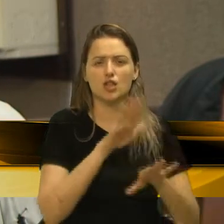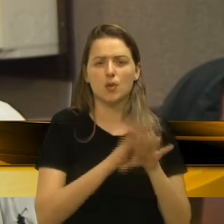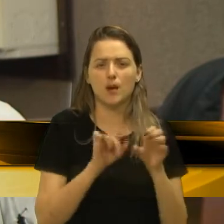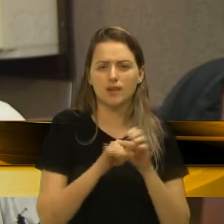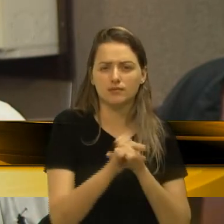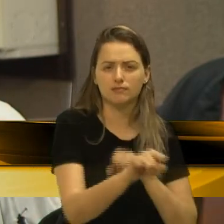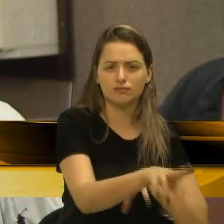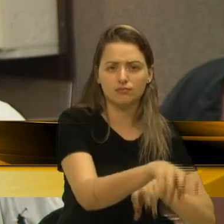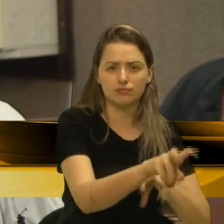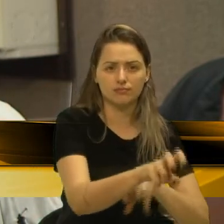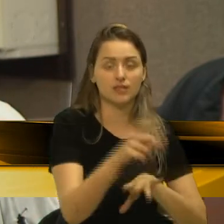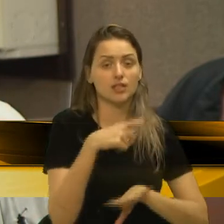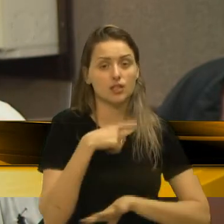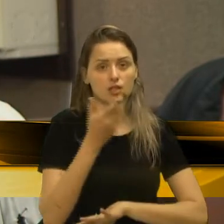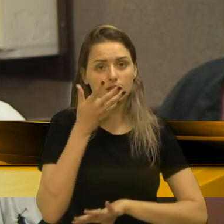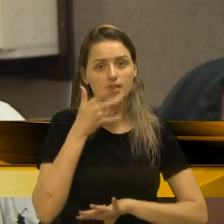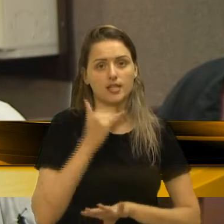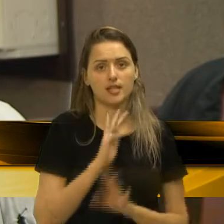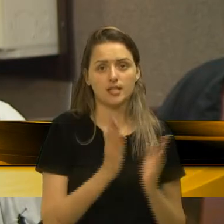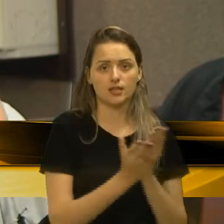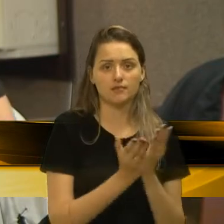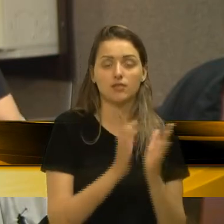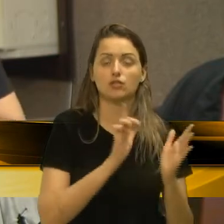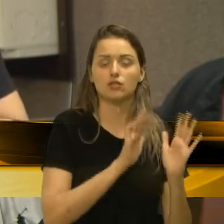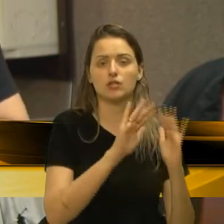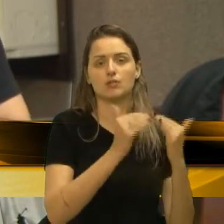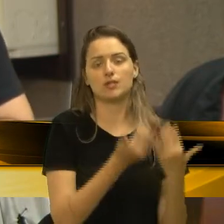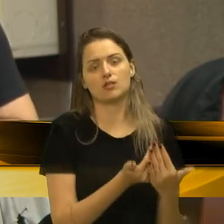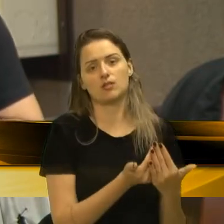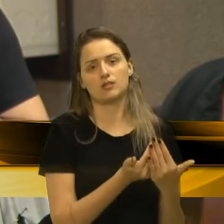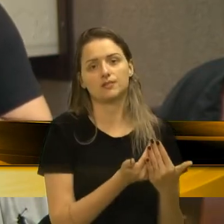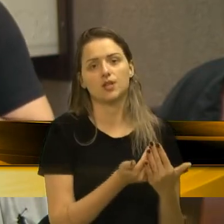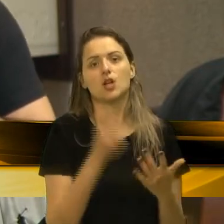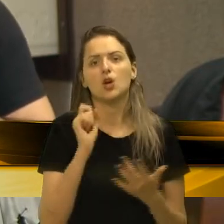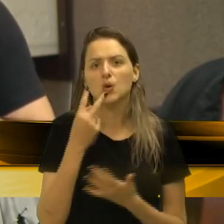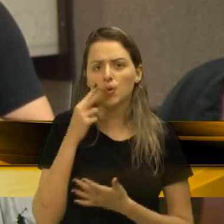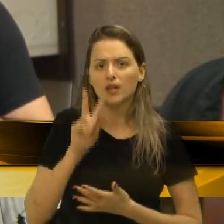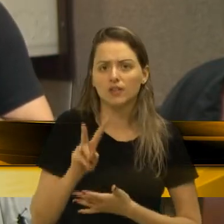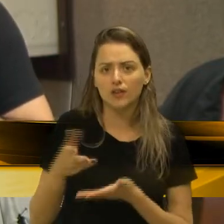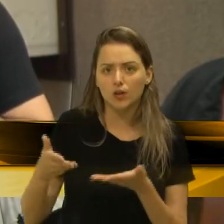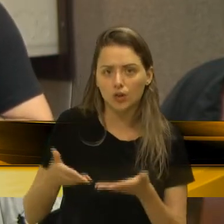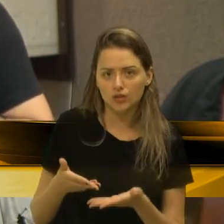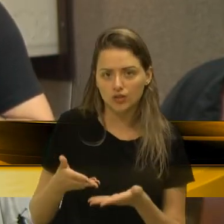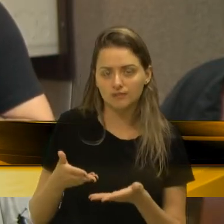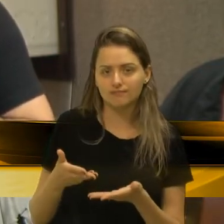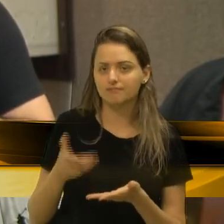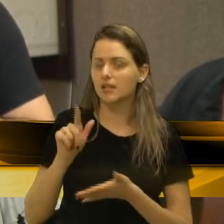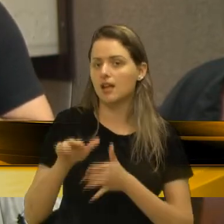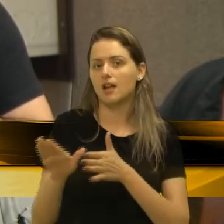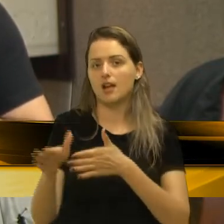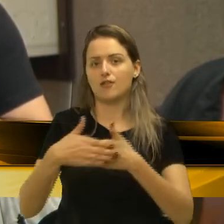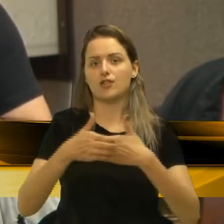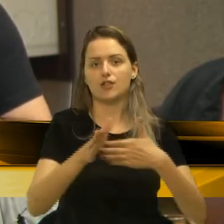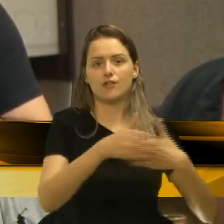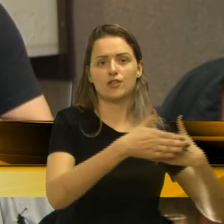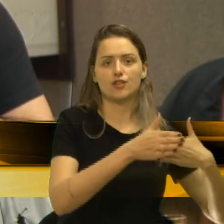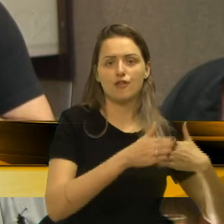tinha criança querendo estudar, ali se tinha escola. E o que a gente está vendo hoje é o fechamento de